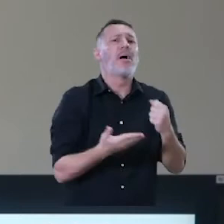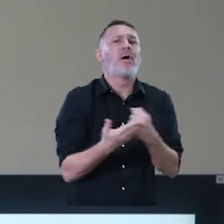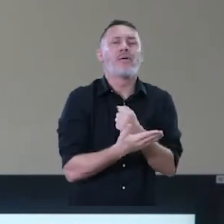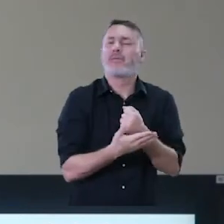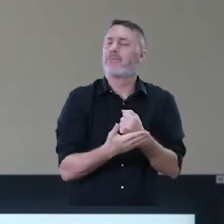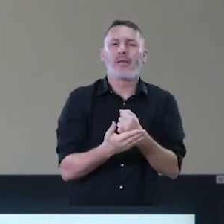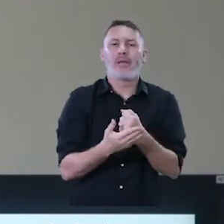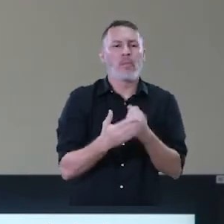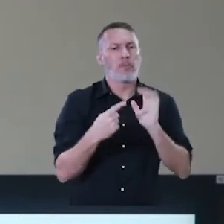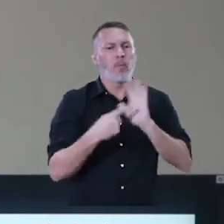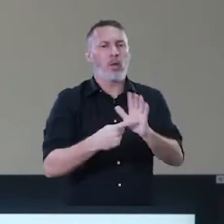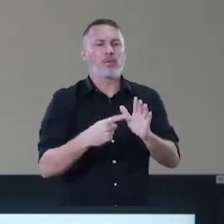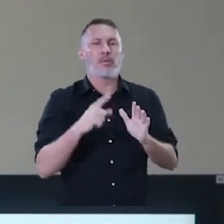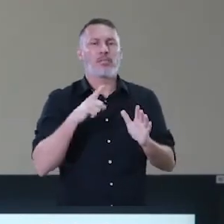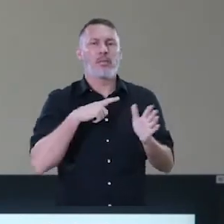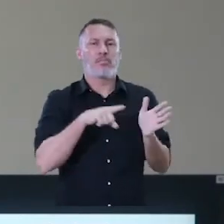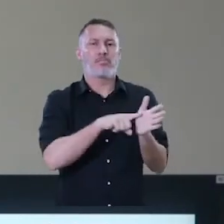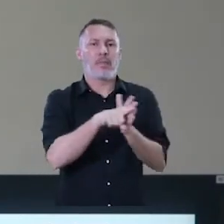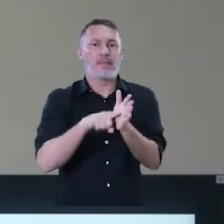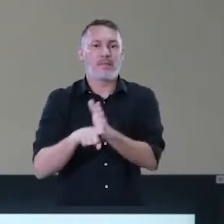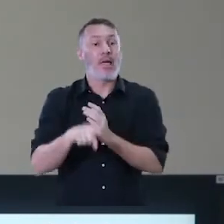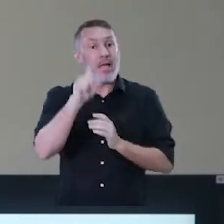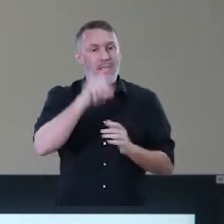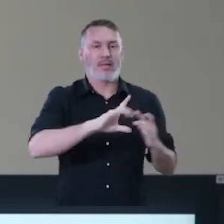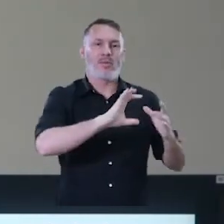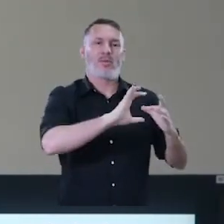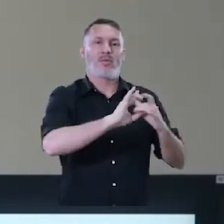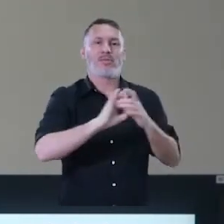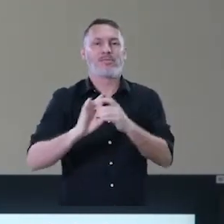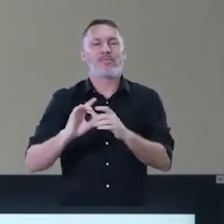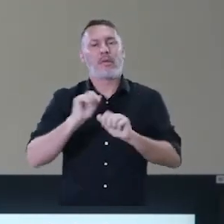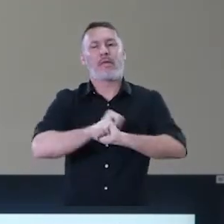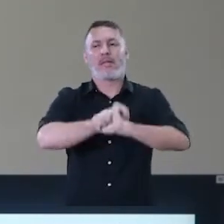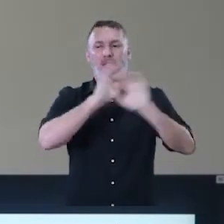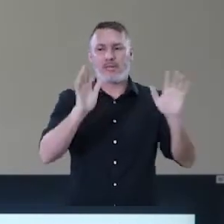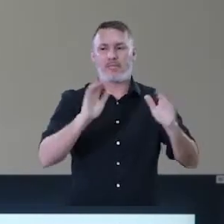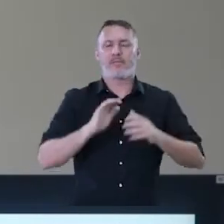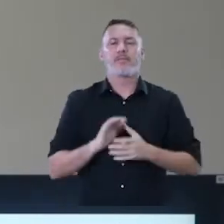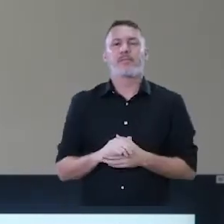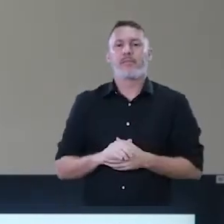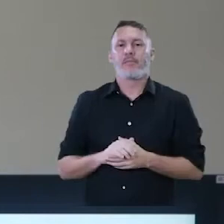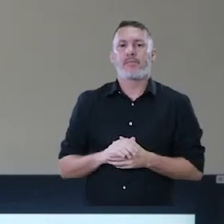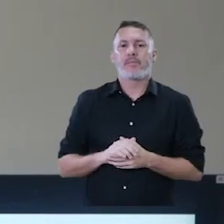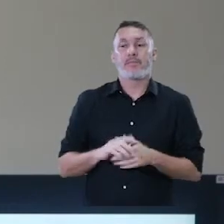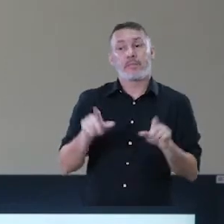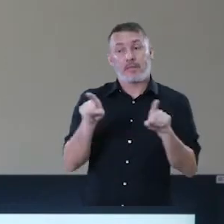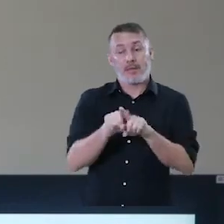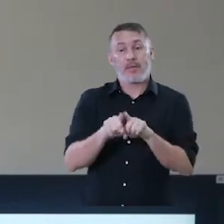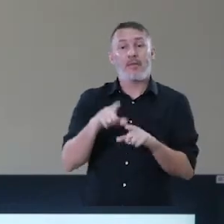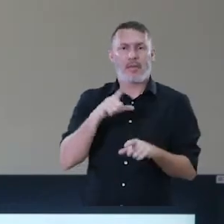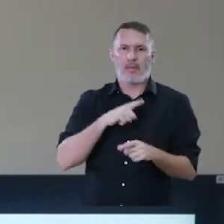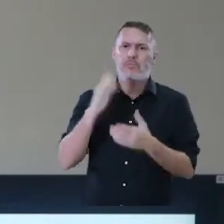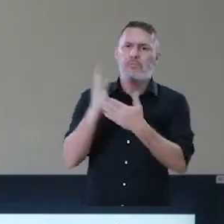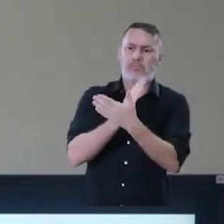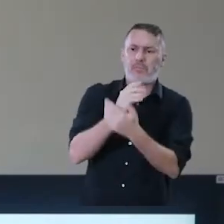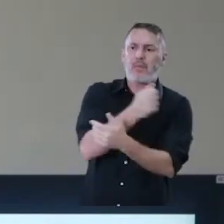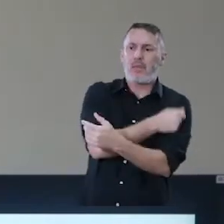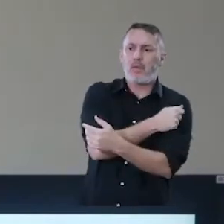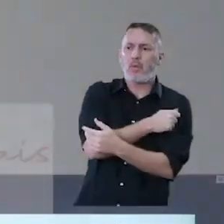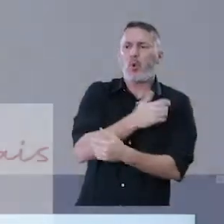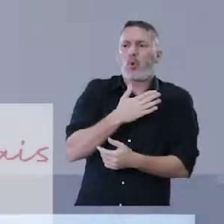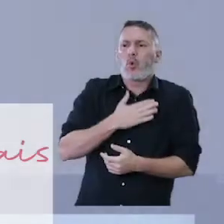pesquisa. Contextualizar é isso. E nós temos também que vocês gostam, os alunos gostam, que é alusões